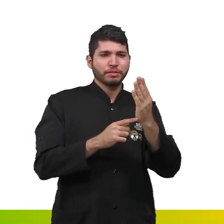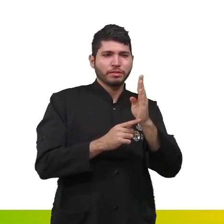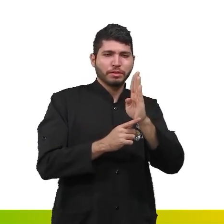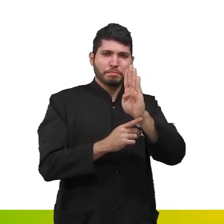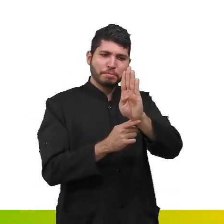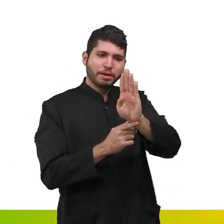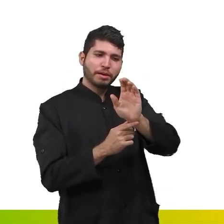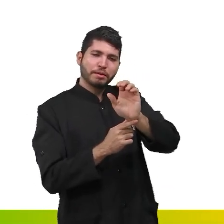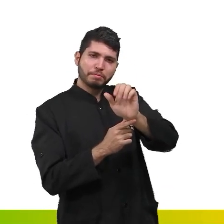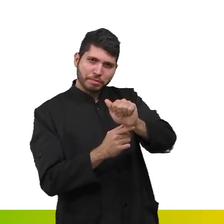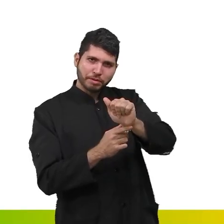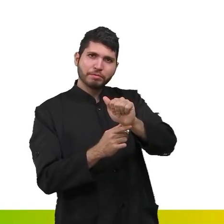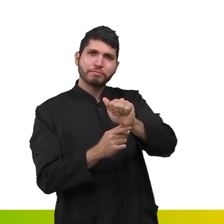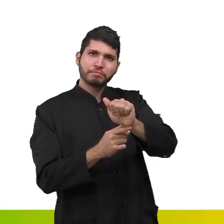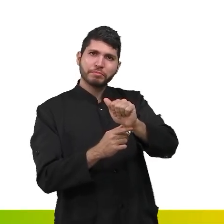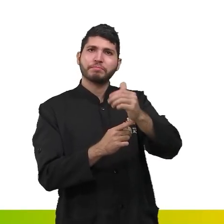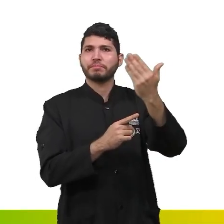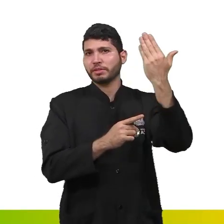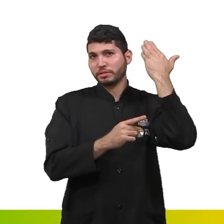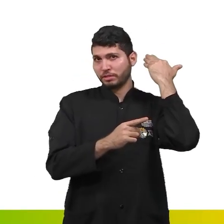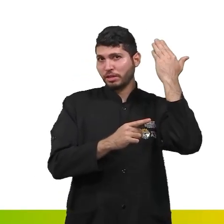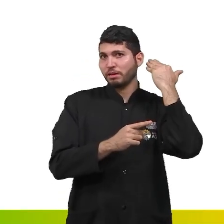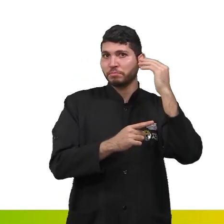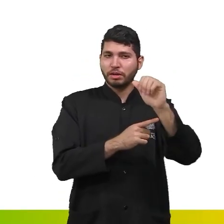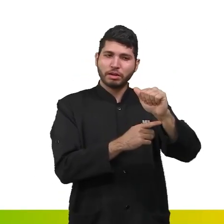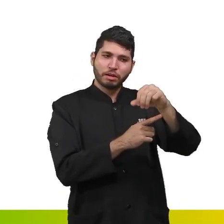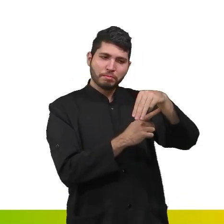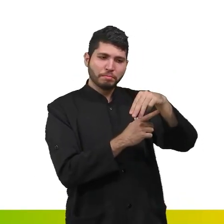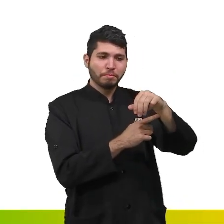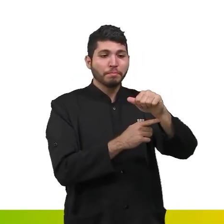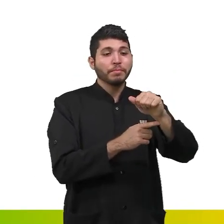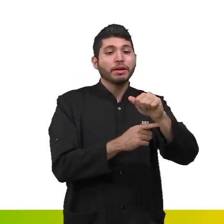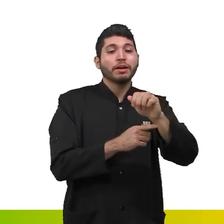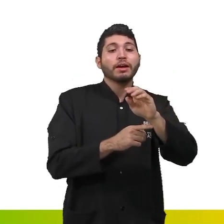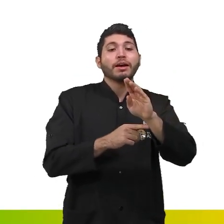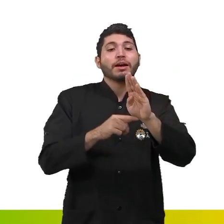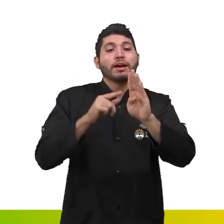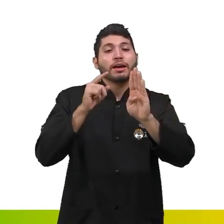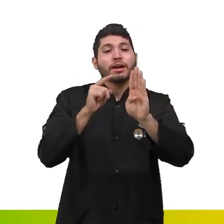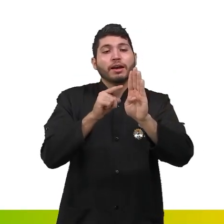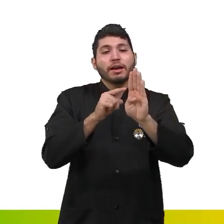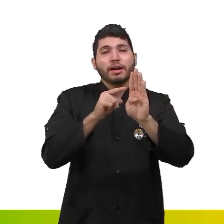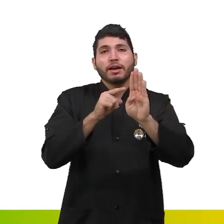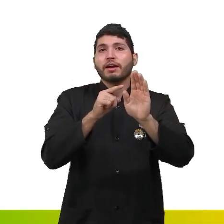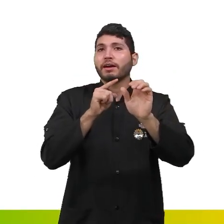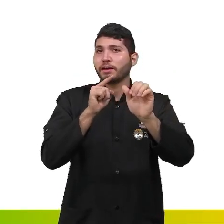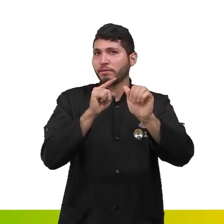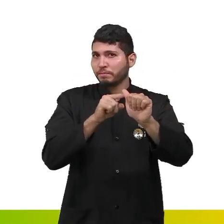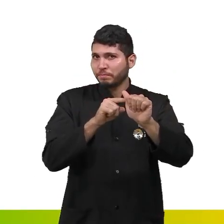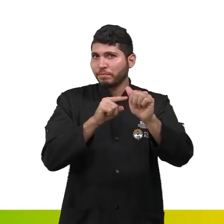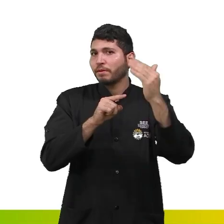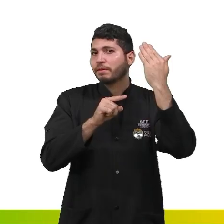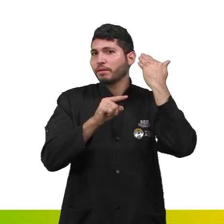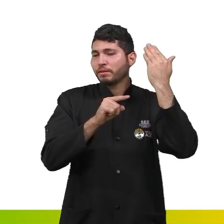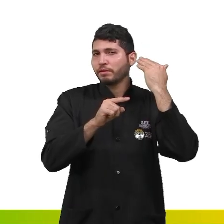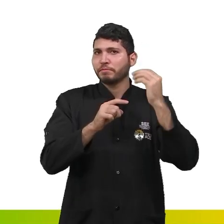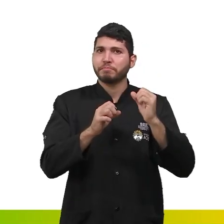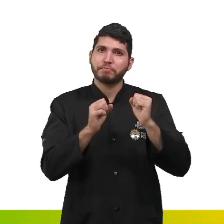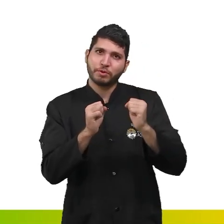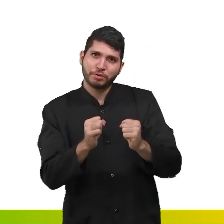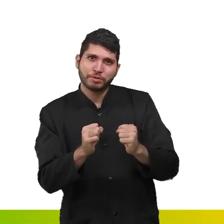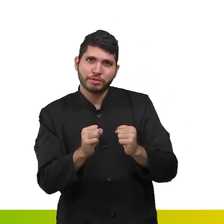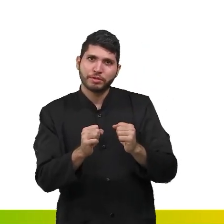amava, verdade, tá ali, yo amava. Isso quer dizer que eu amava, hoje posso não amar mais.